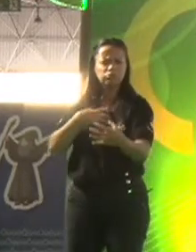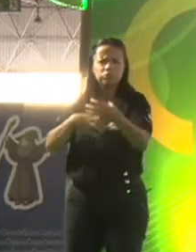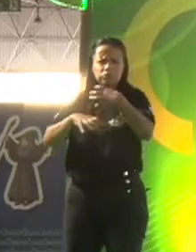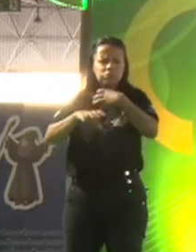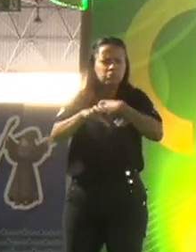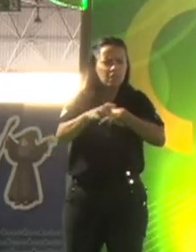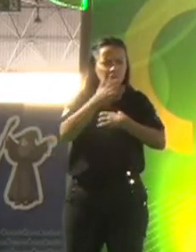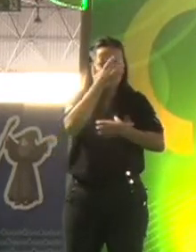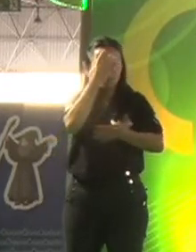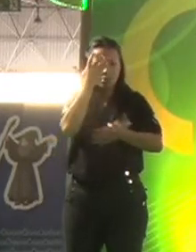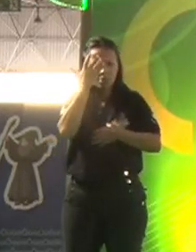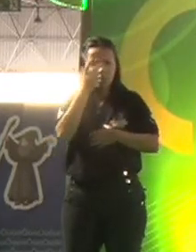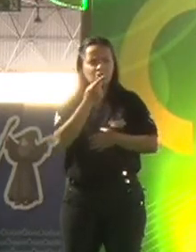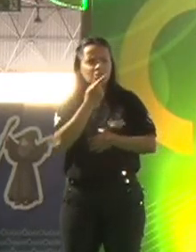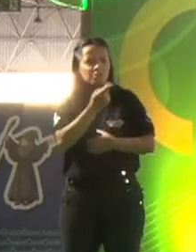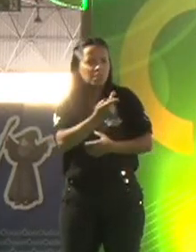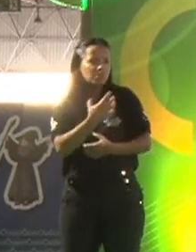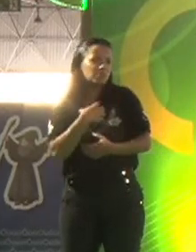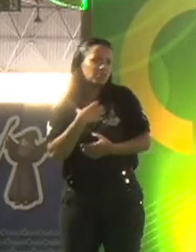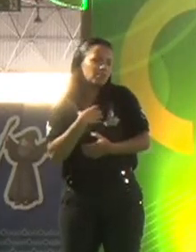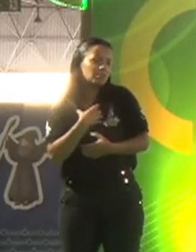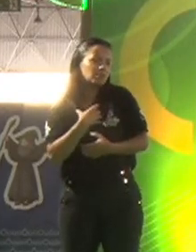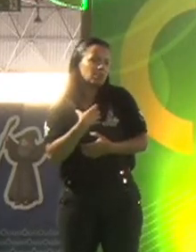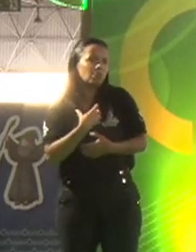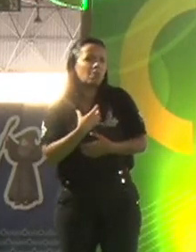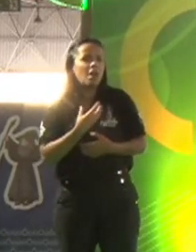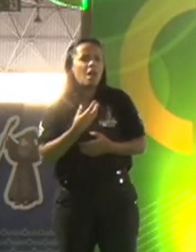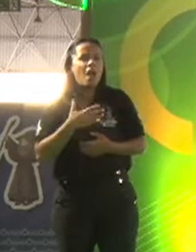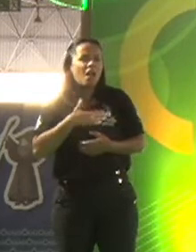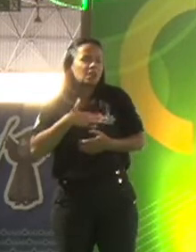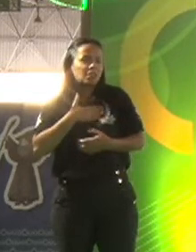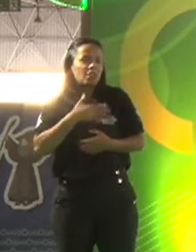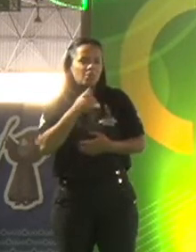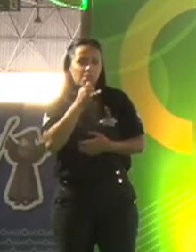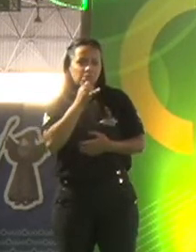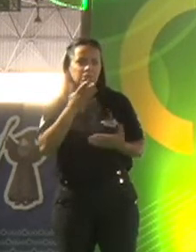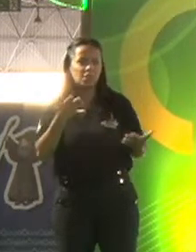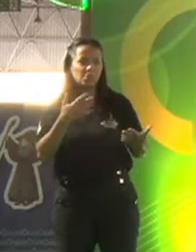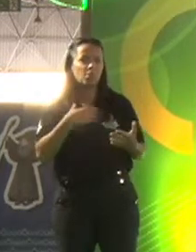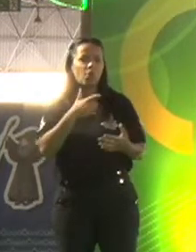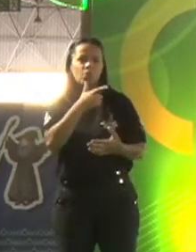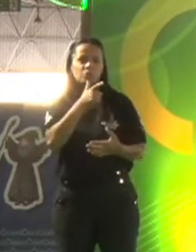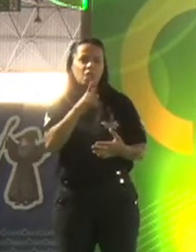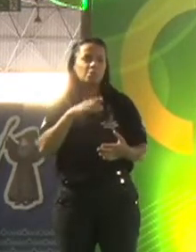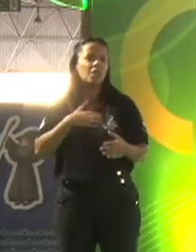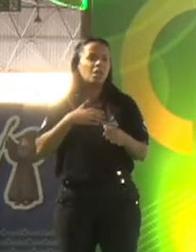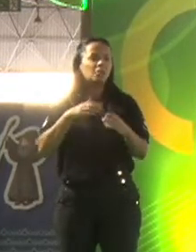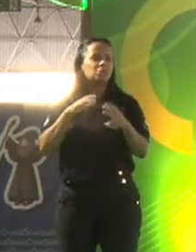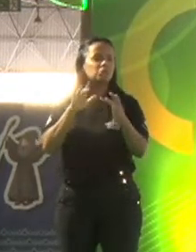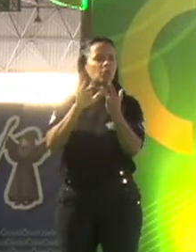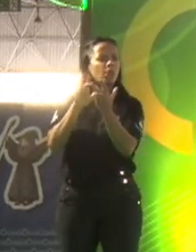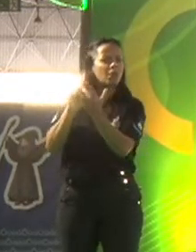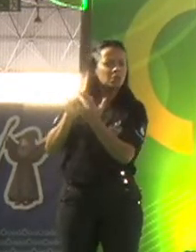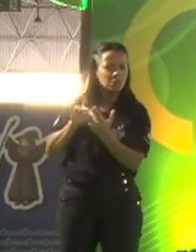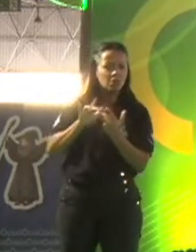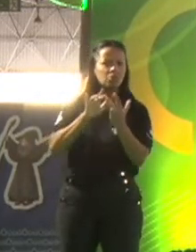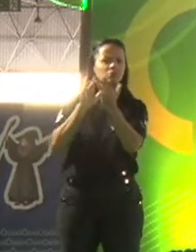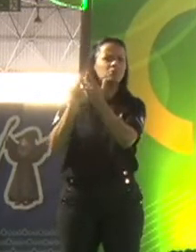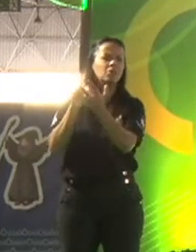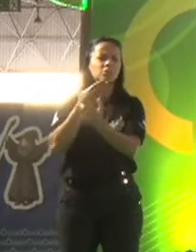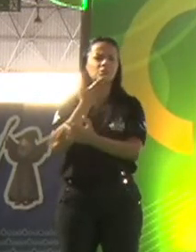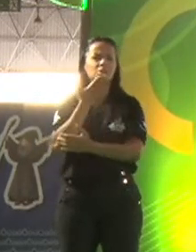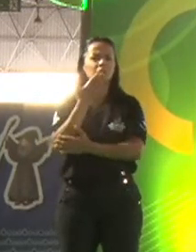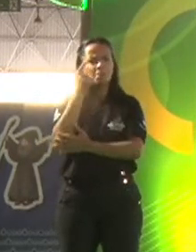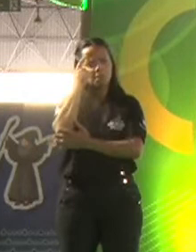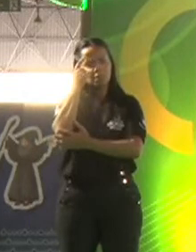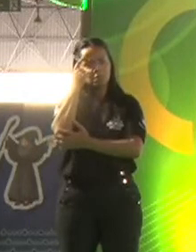você e fala de um jeito mais doce você se conecta mais rapidamente então eu creio que seja por isso que eles fizeram isso por